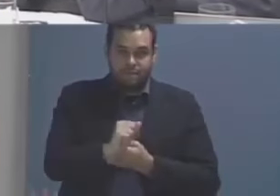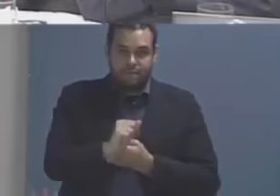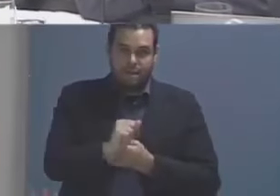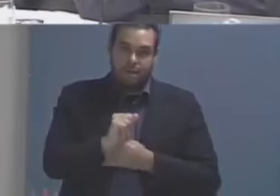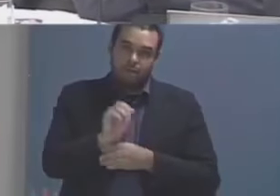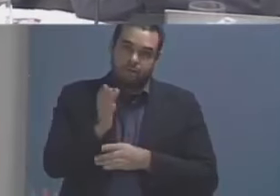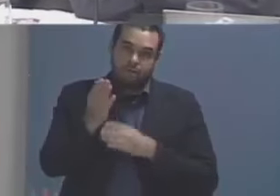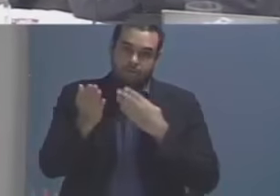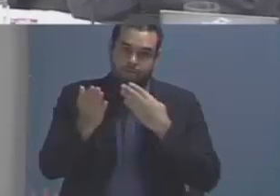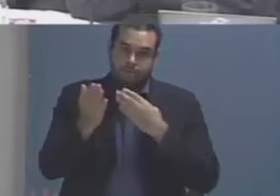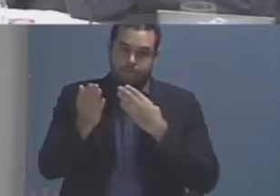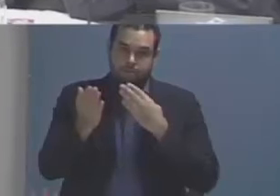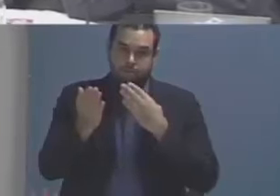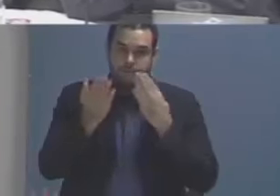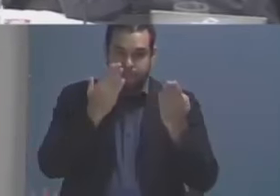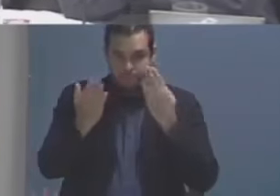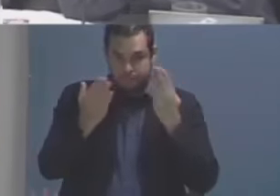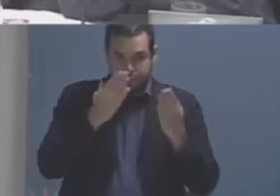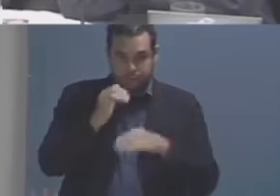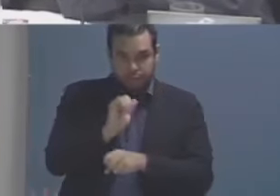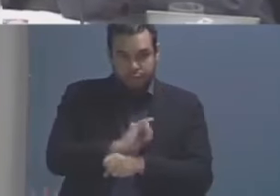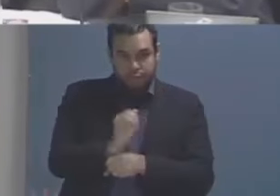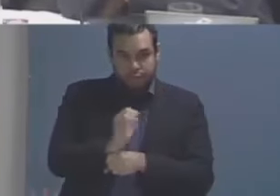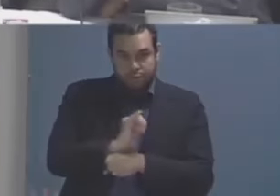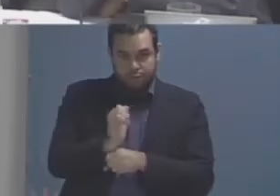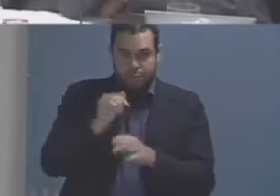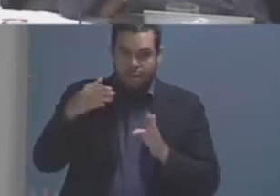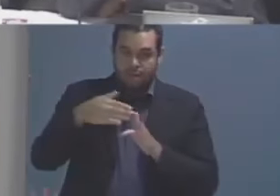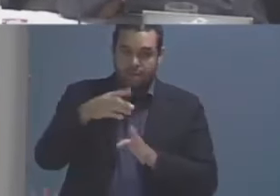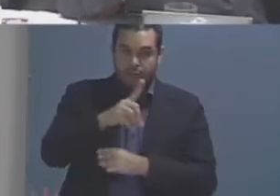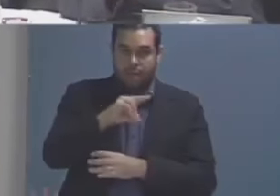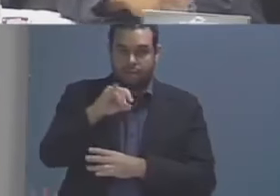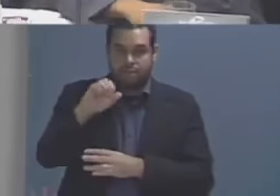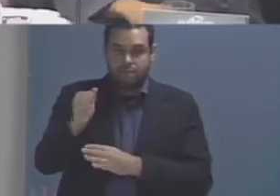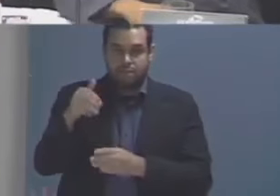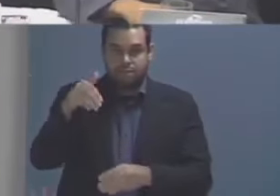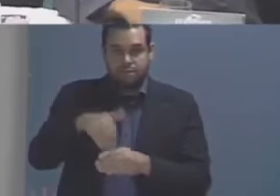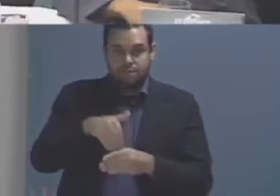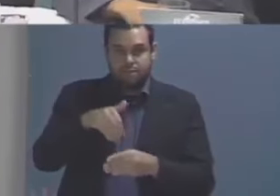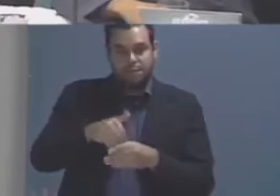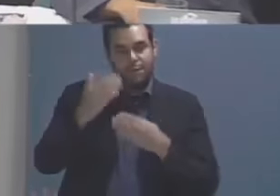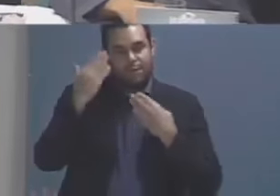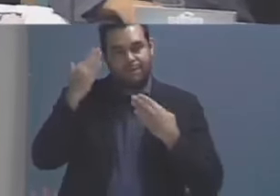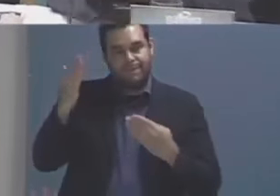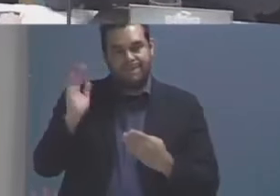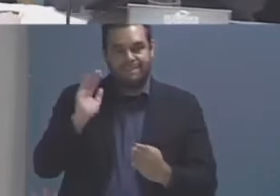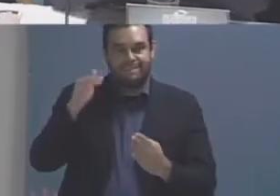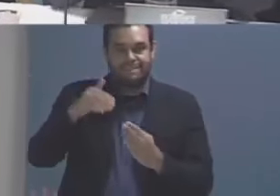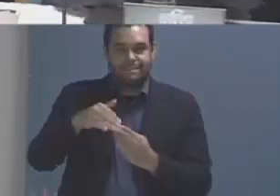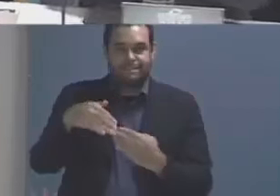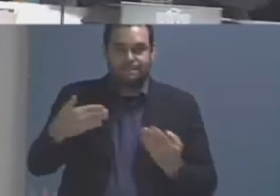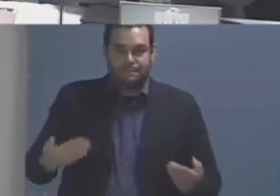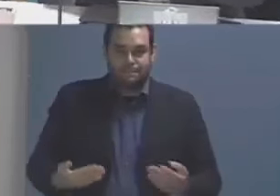as eleições. Participe da democracia no sistema conselhos. Obrigado e até a próxima.